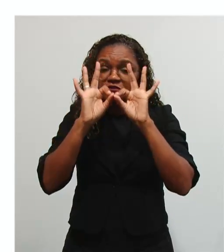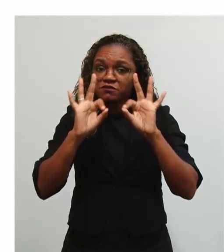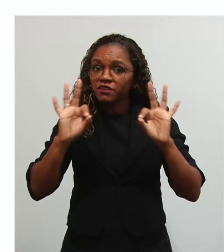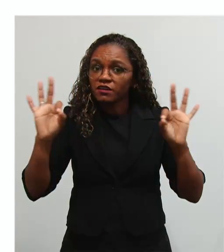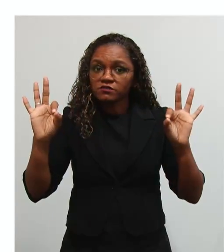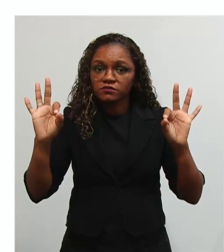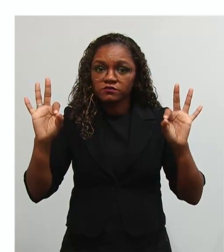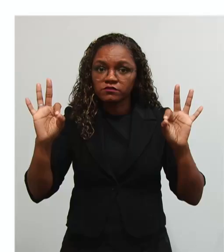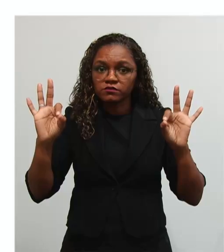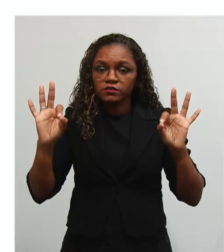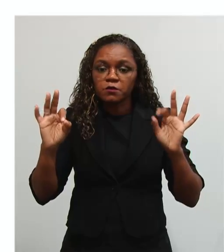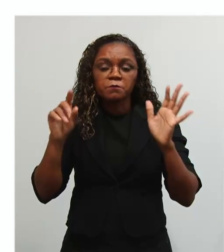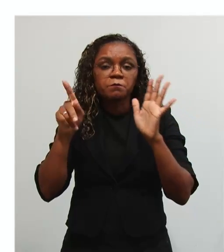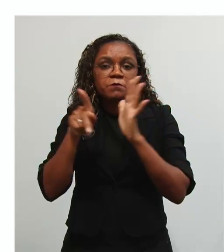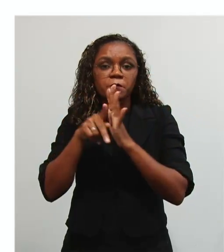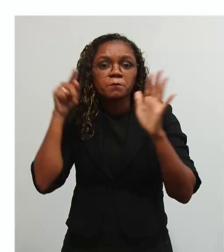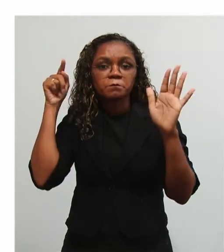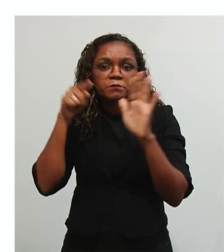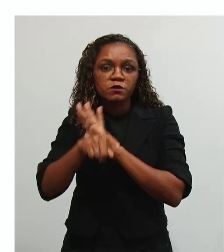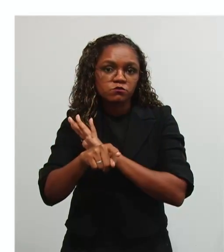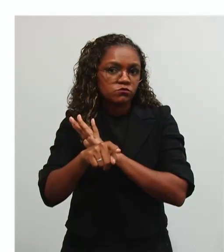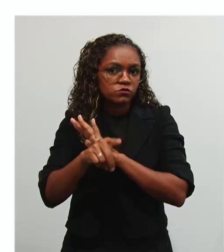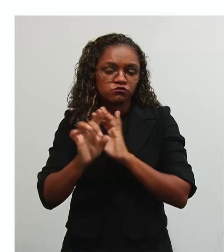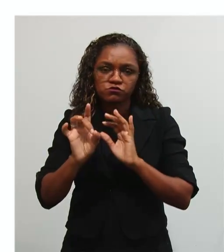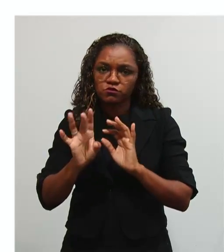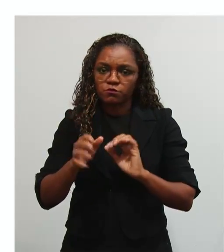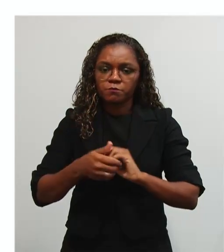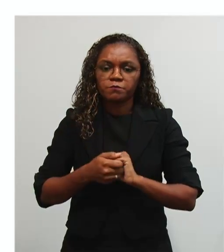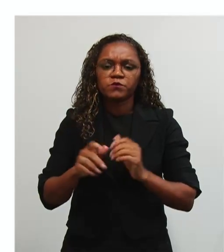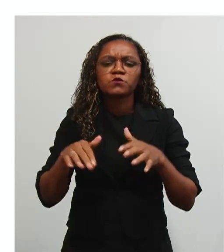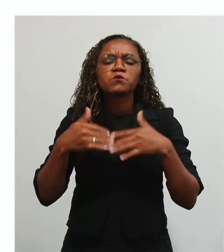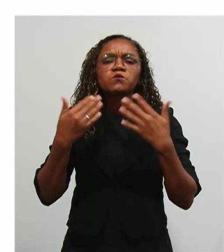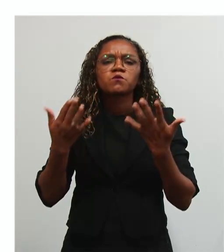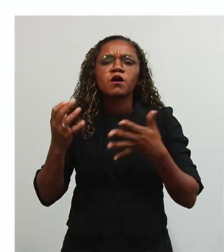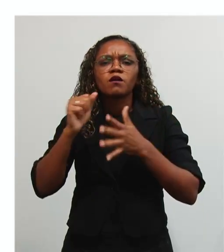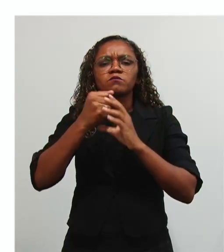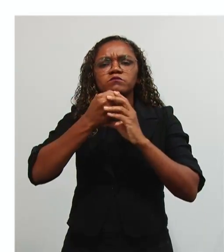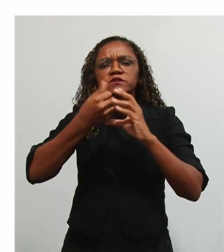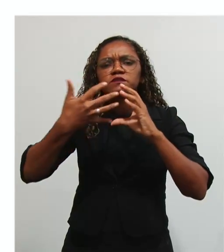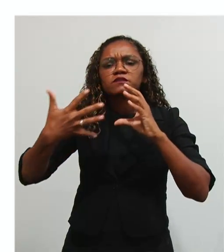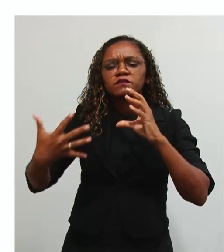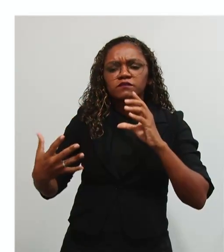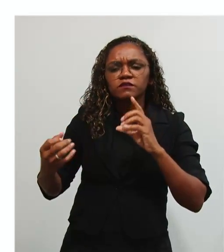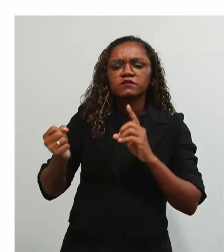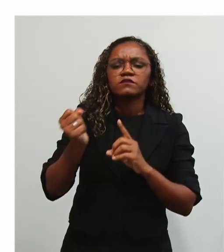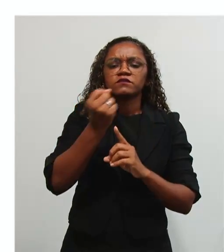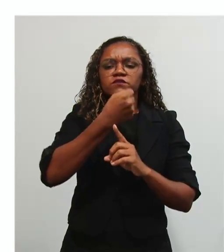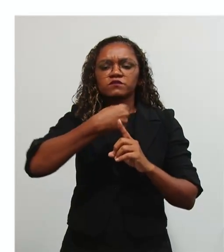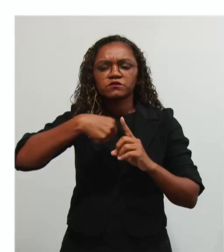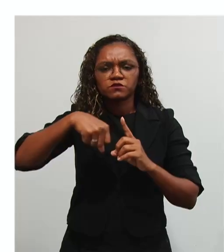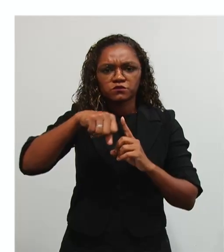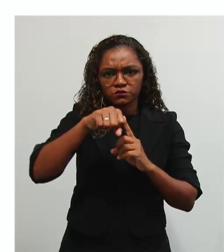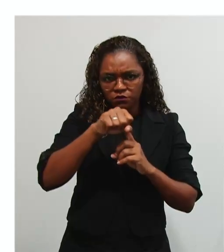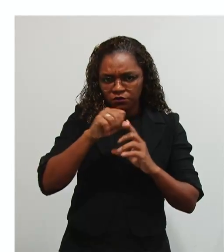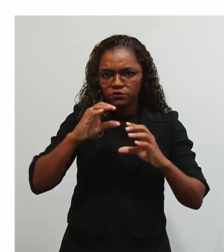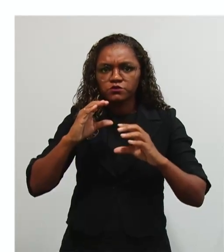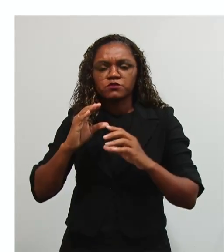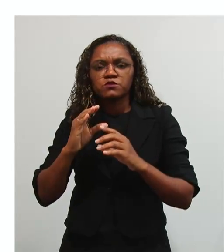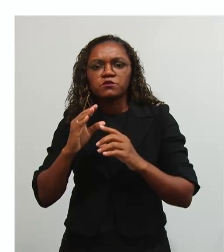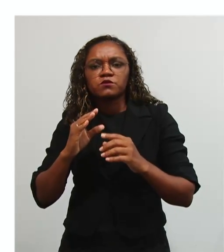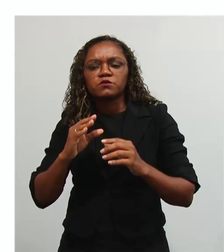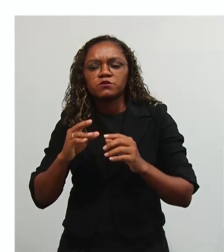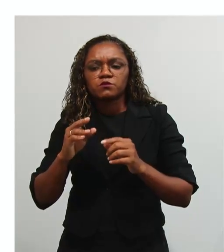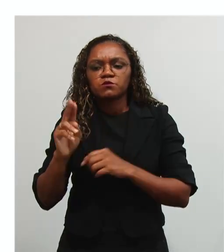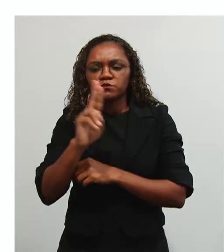frase interrogativa, como a gente até já comentou. Quais são as características socioeconômicas dos usuários do Sistema Único